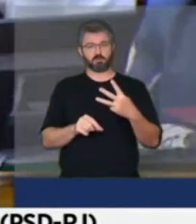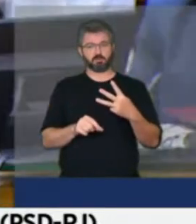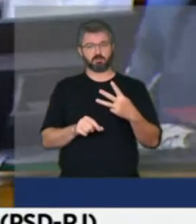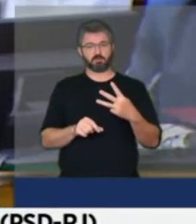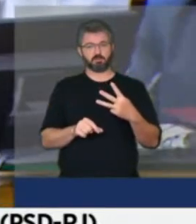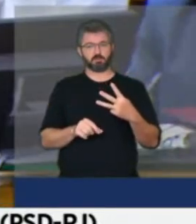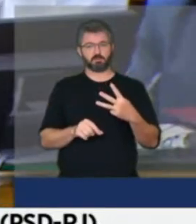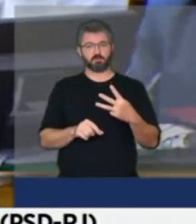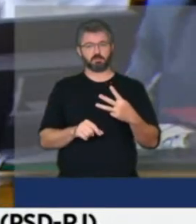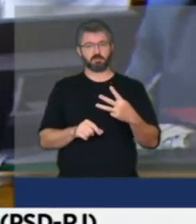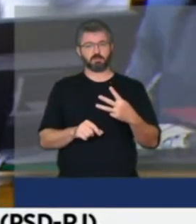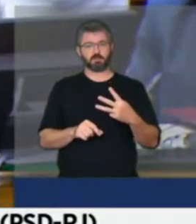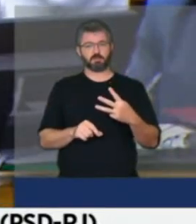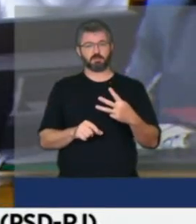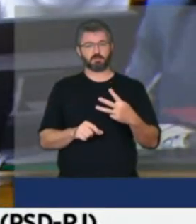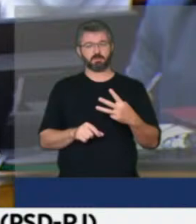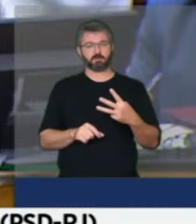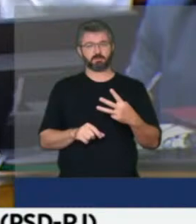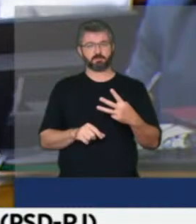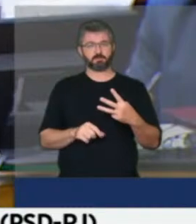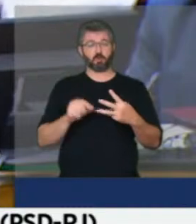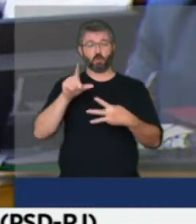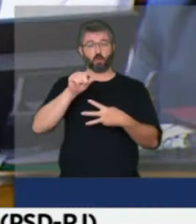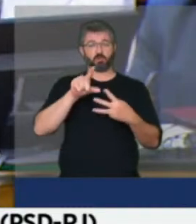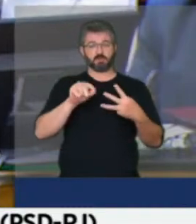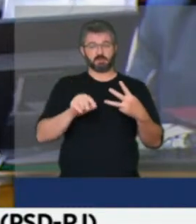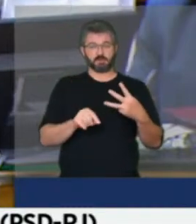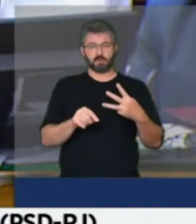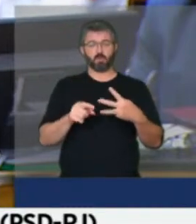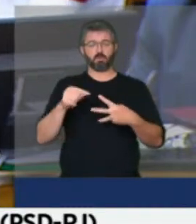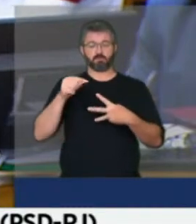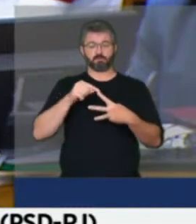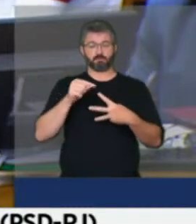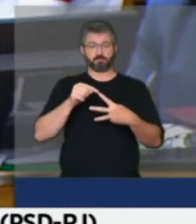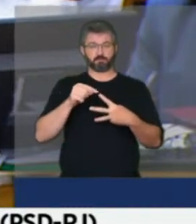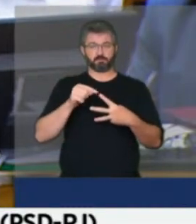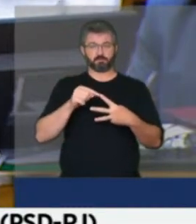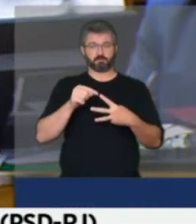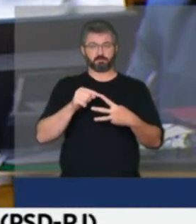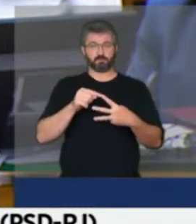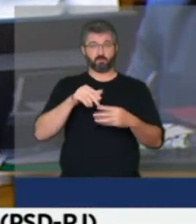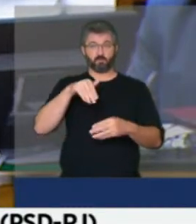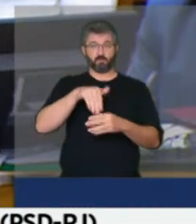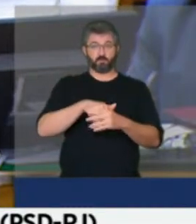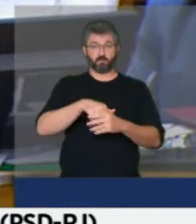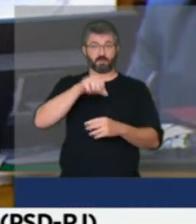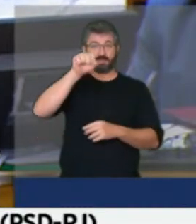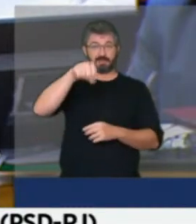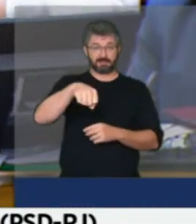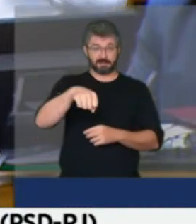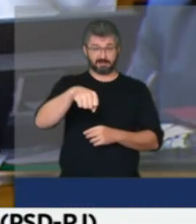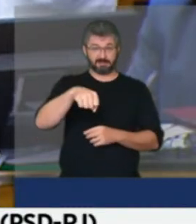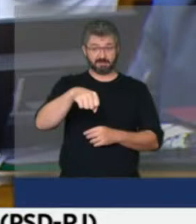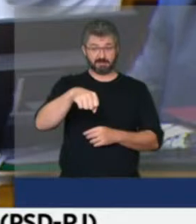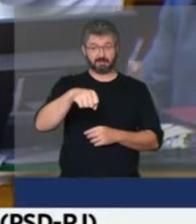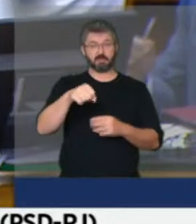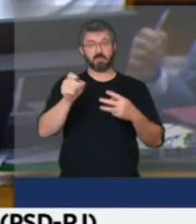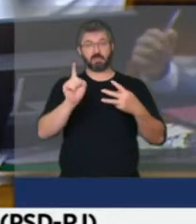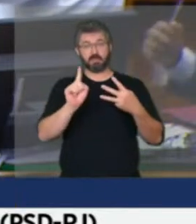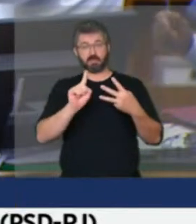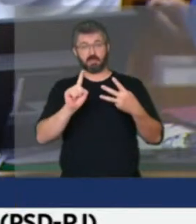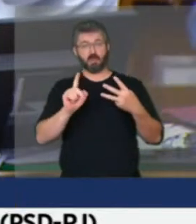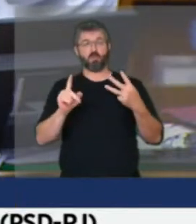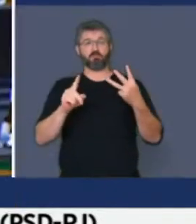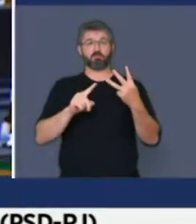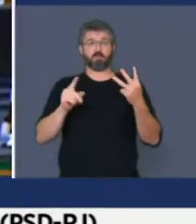favor. As opções de voto são as seguintes: se votar sim, não e abstenção.